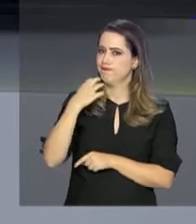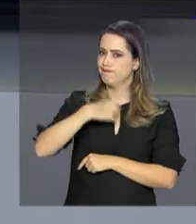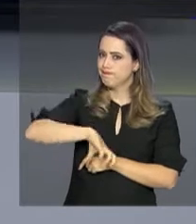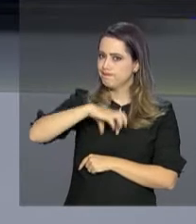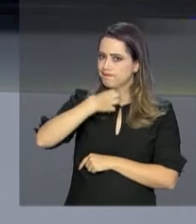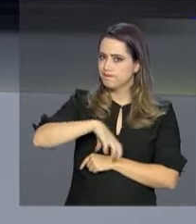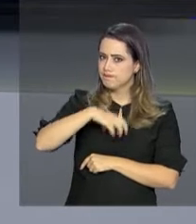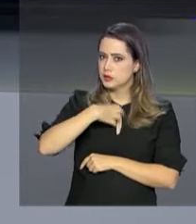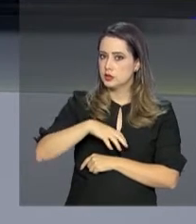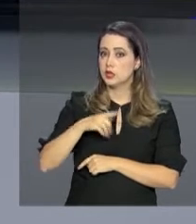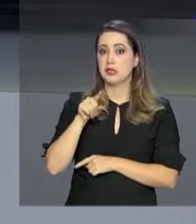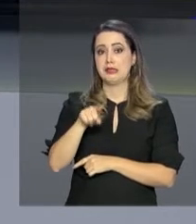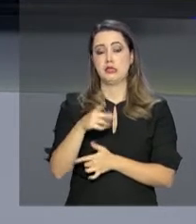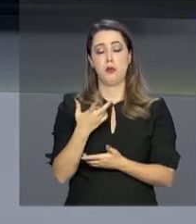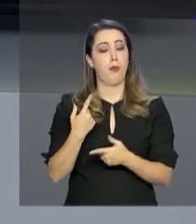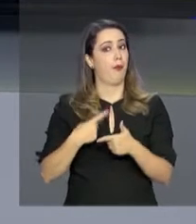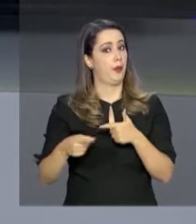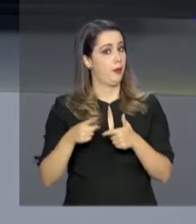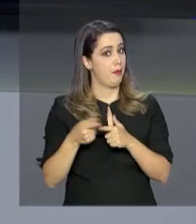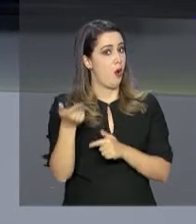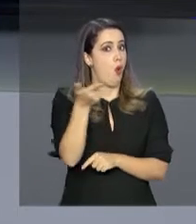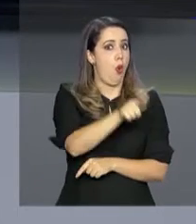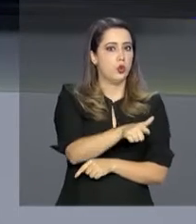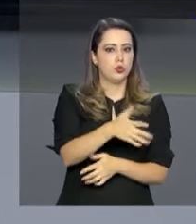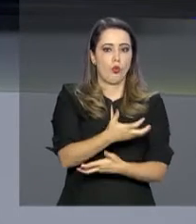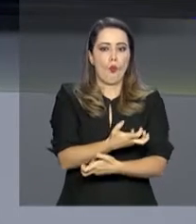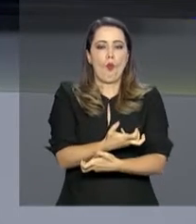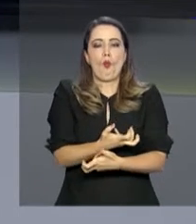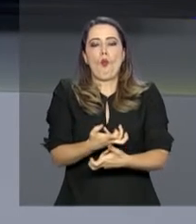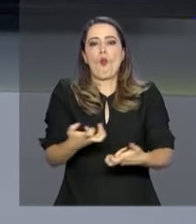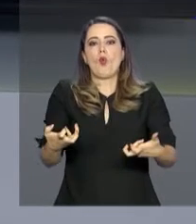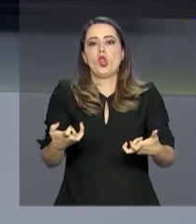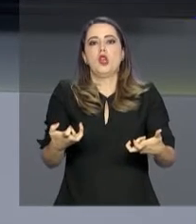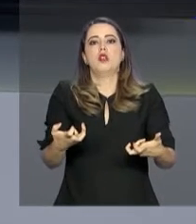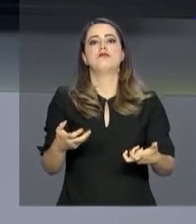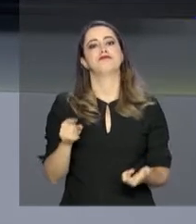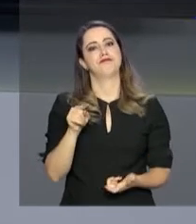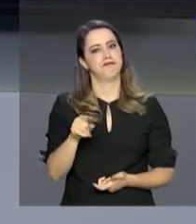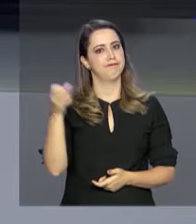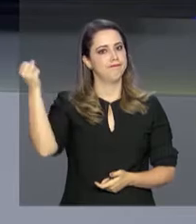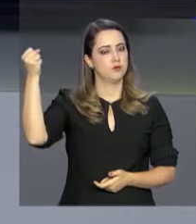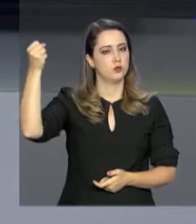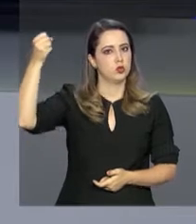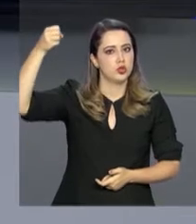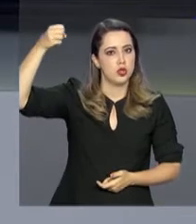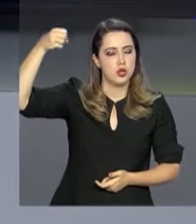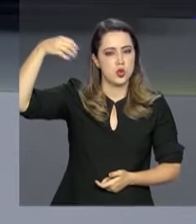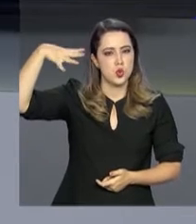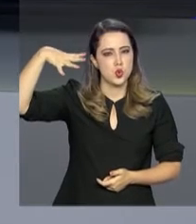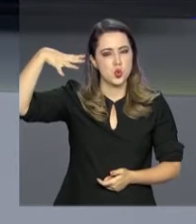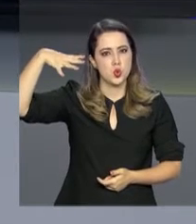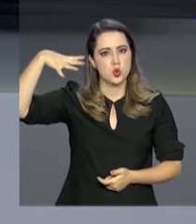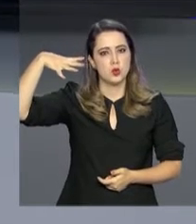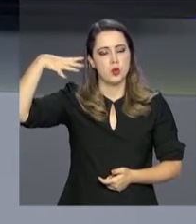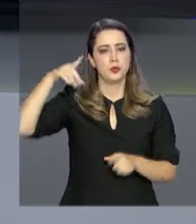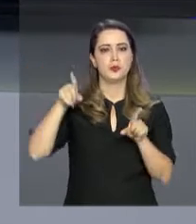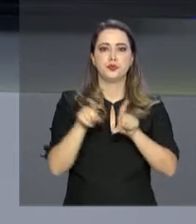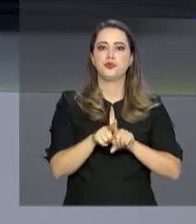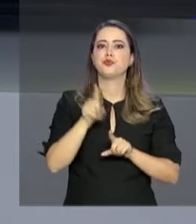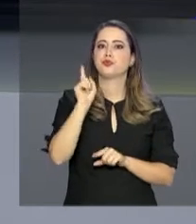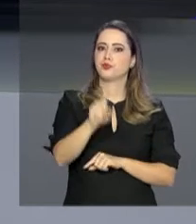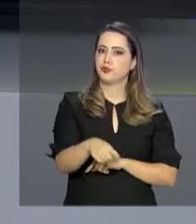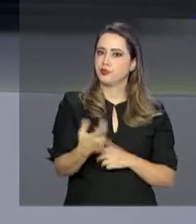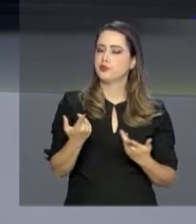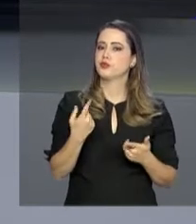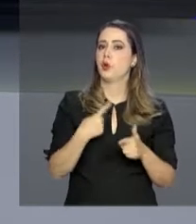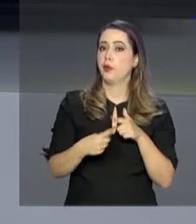remanso na bahia que sofrem os efeitos da seca e estiagem prolongada o reconhecimento da situação de emergência é uma etapa